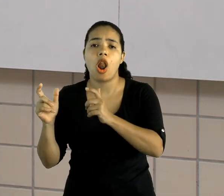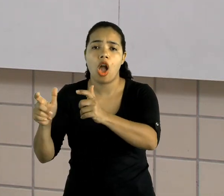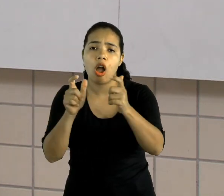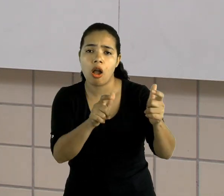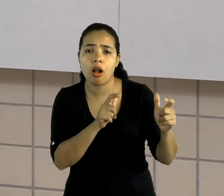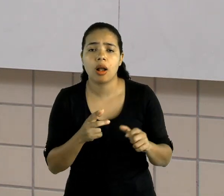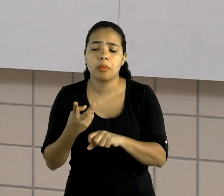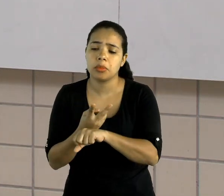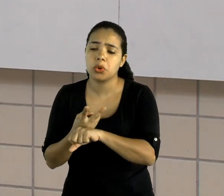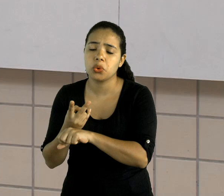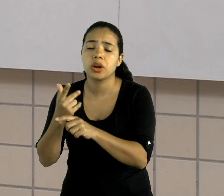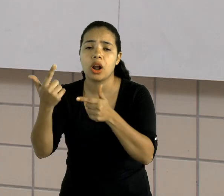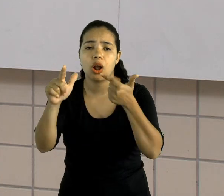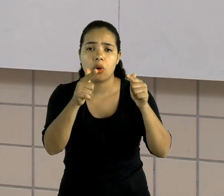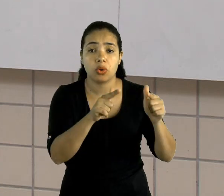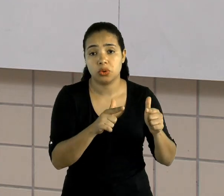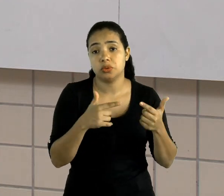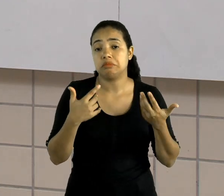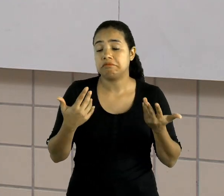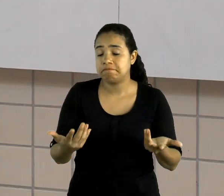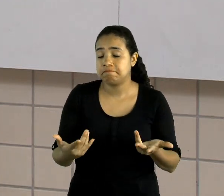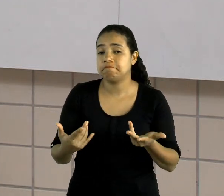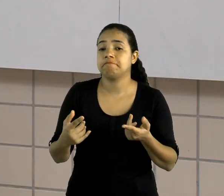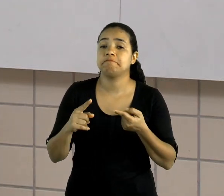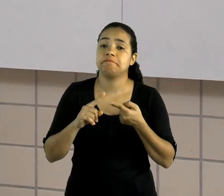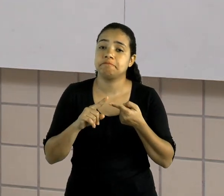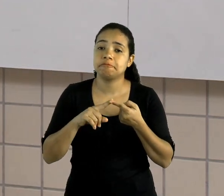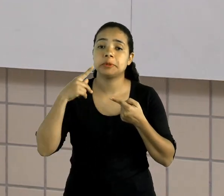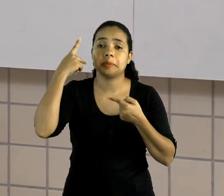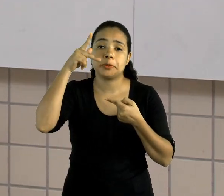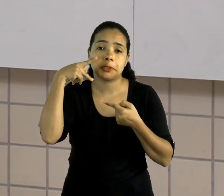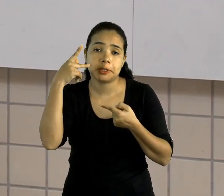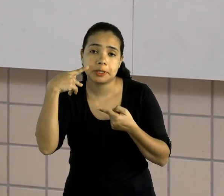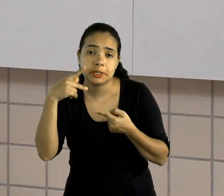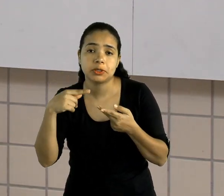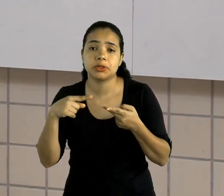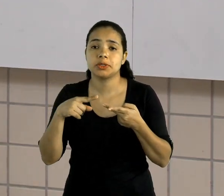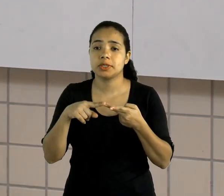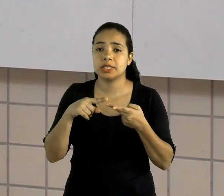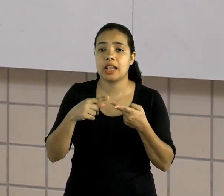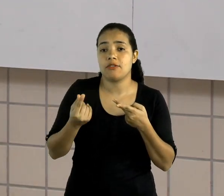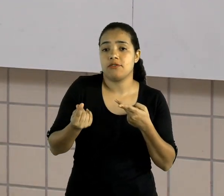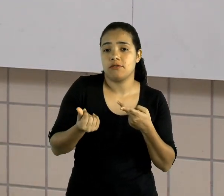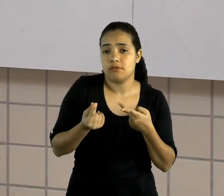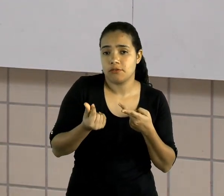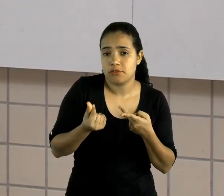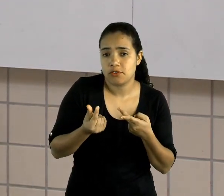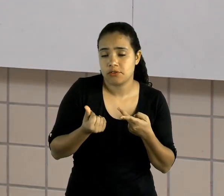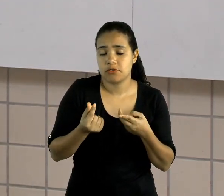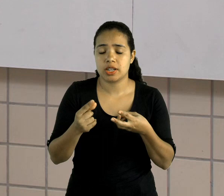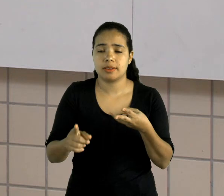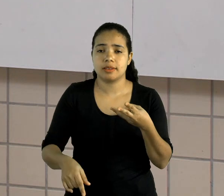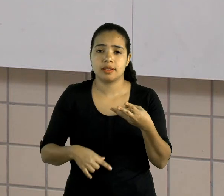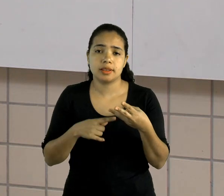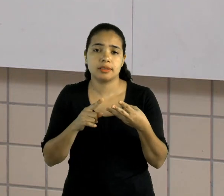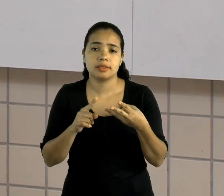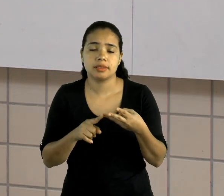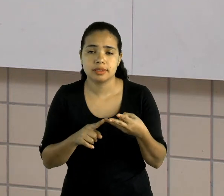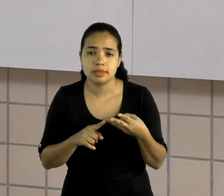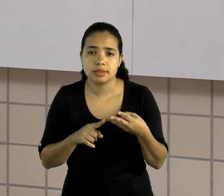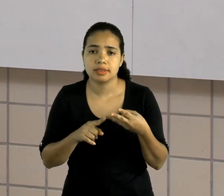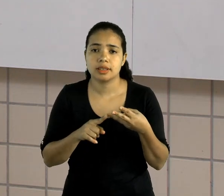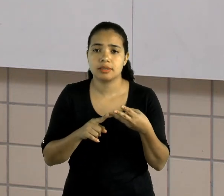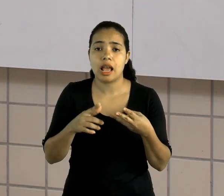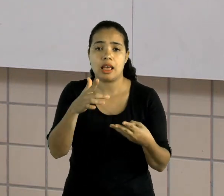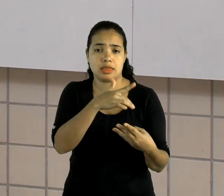outros locais, seja ele fator político, seja fator financeiro, seja fator